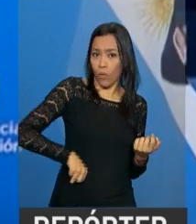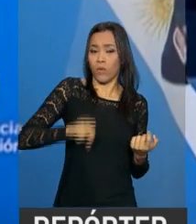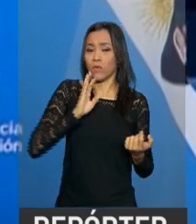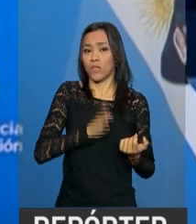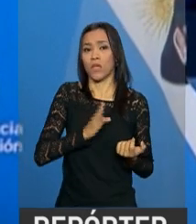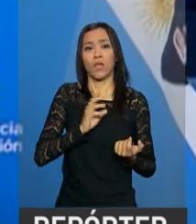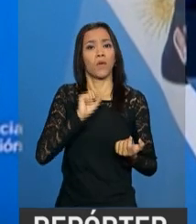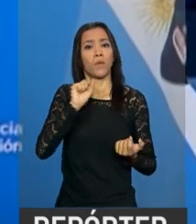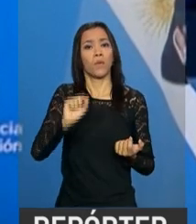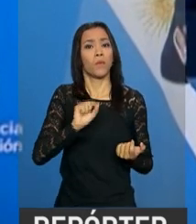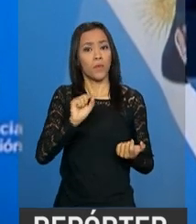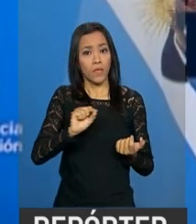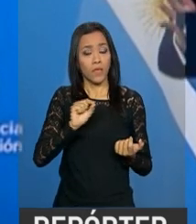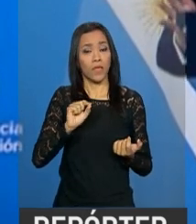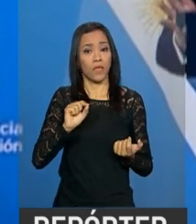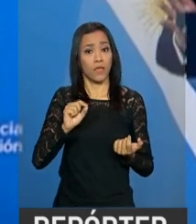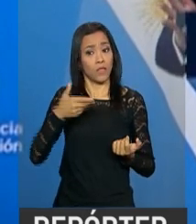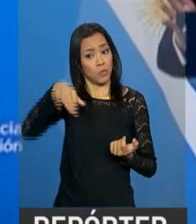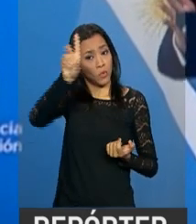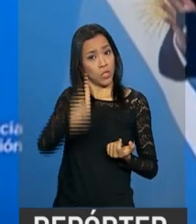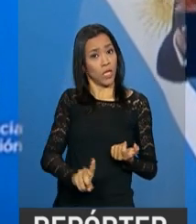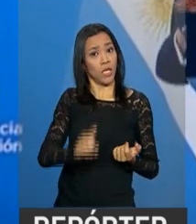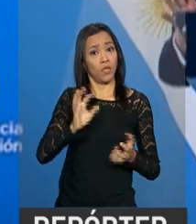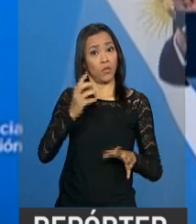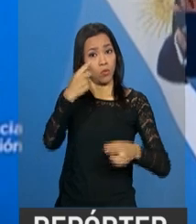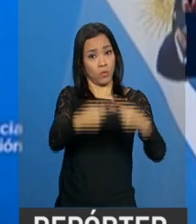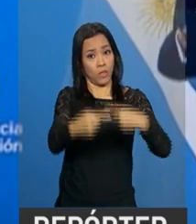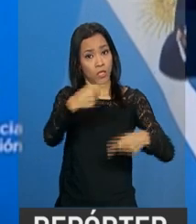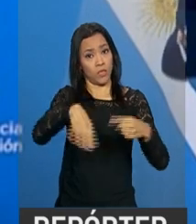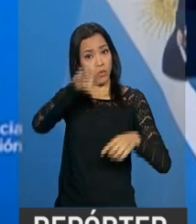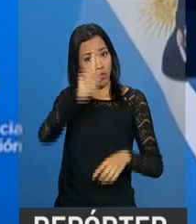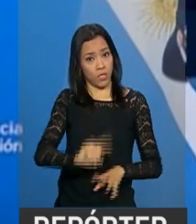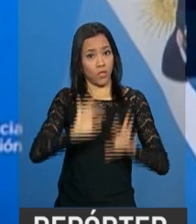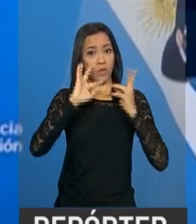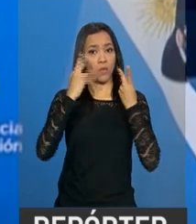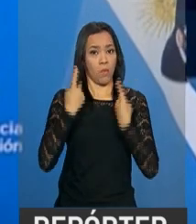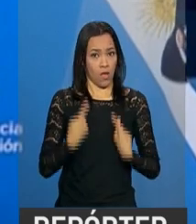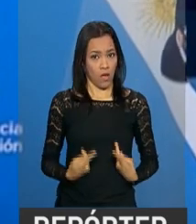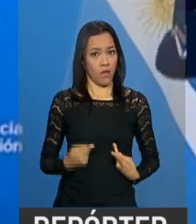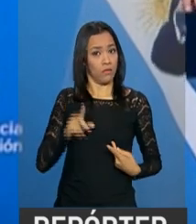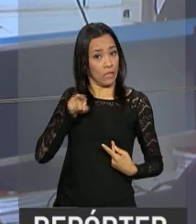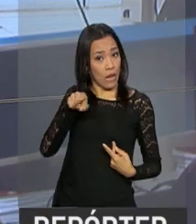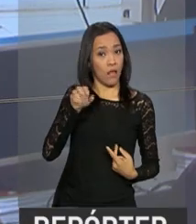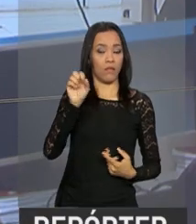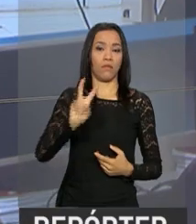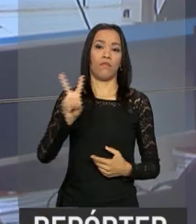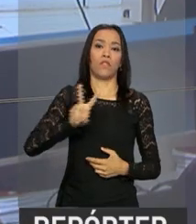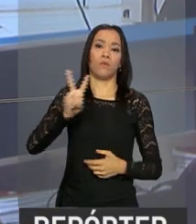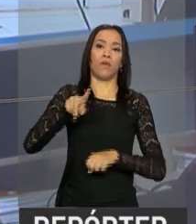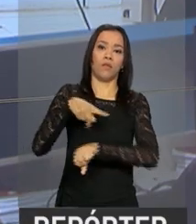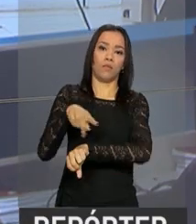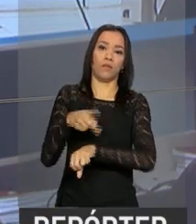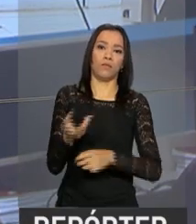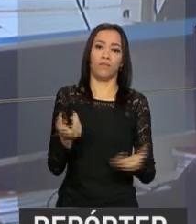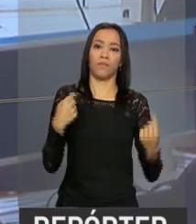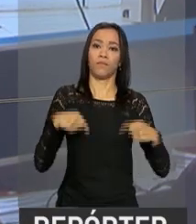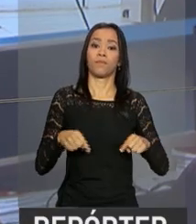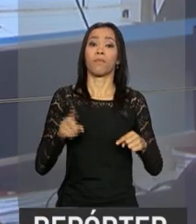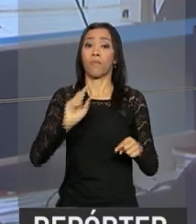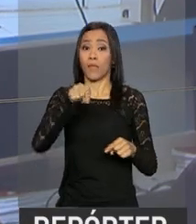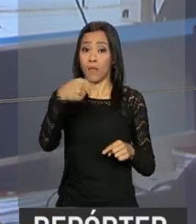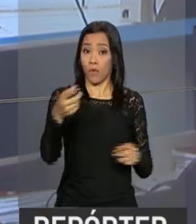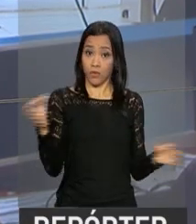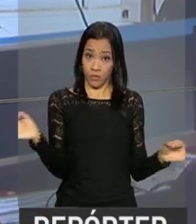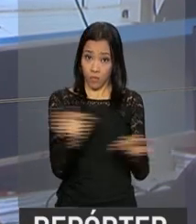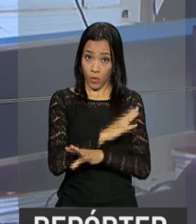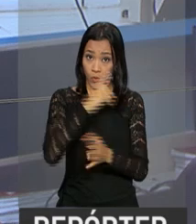a preservação dos direitos políticos e dos direitos humanos na Venezuela. E após os compromissos